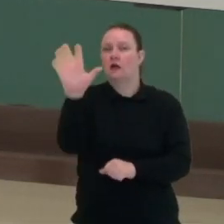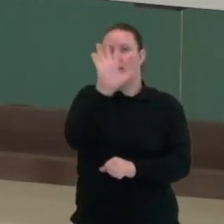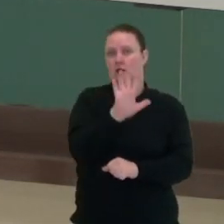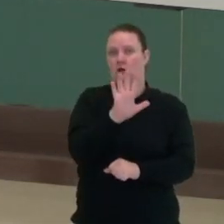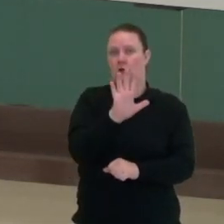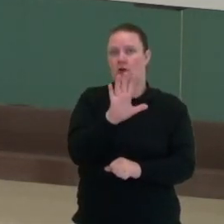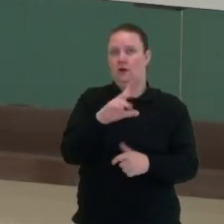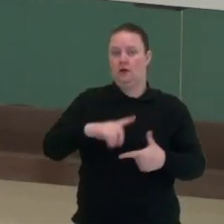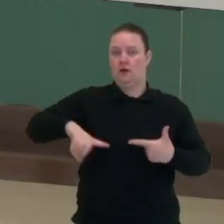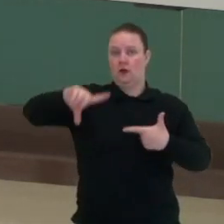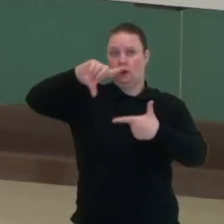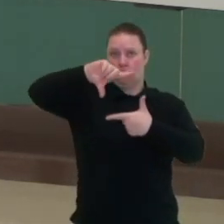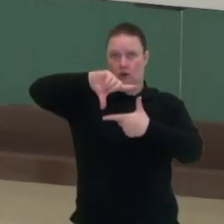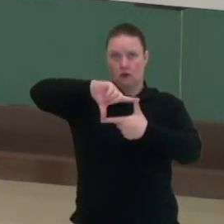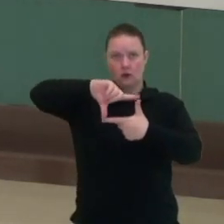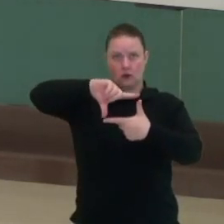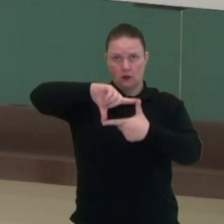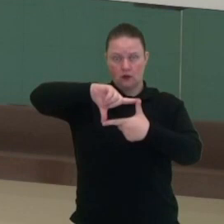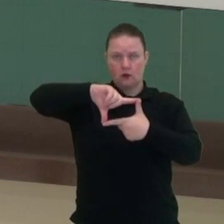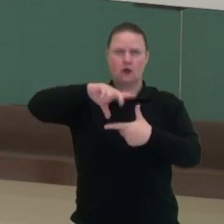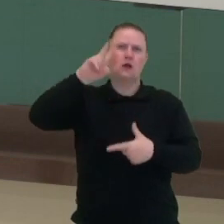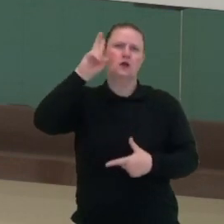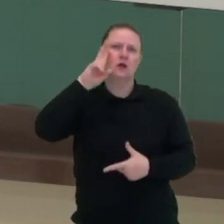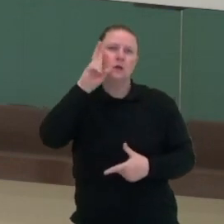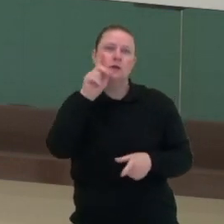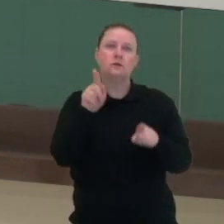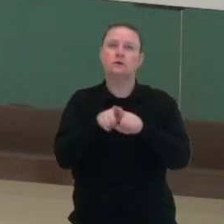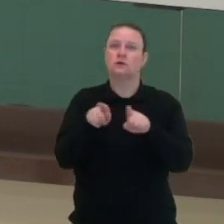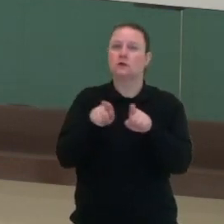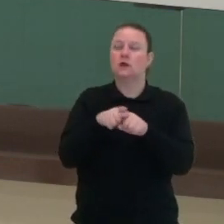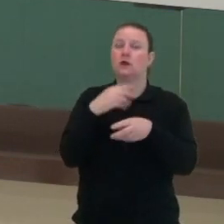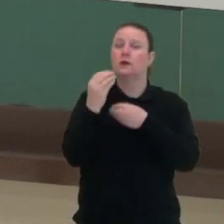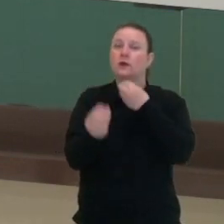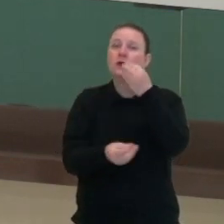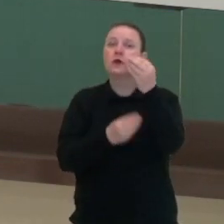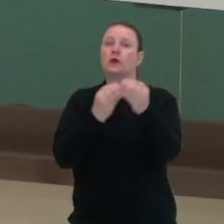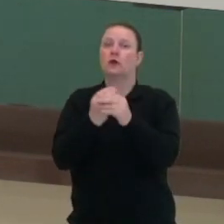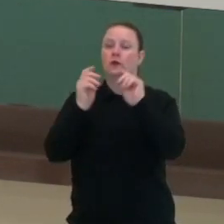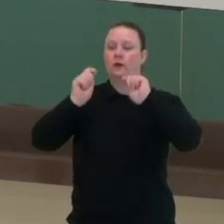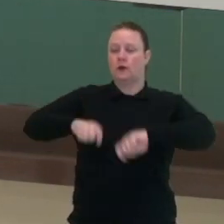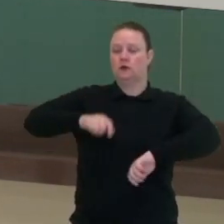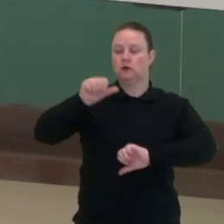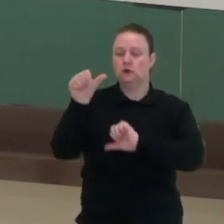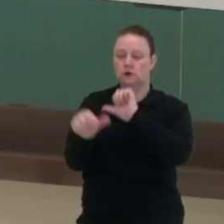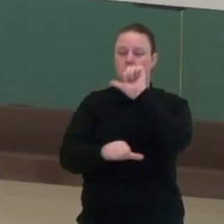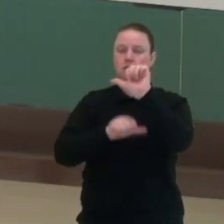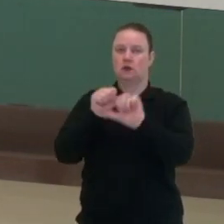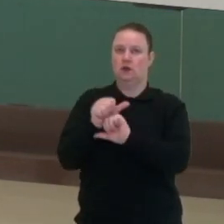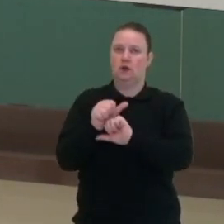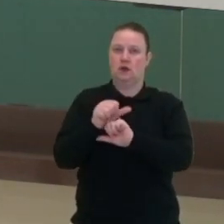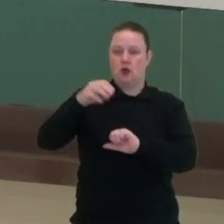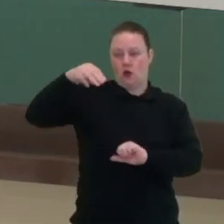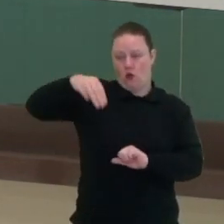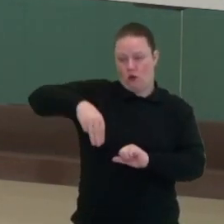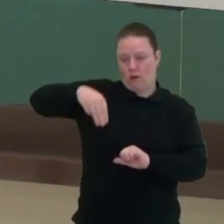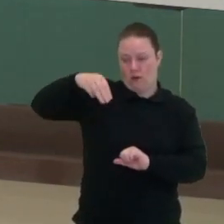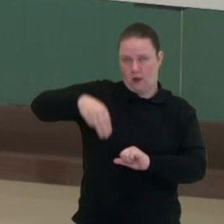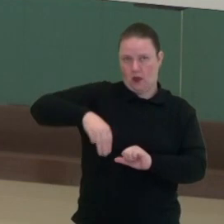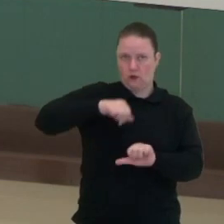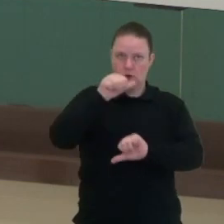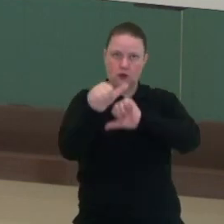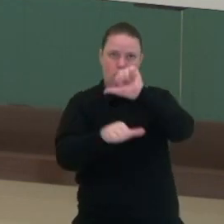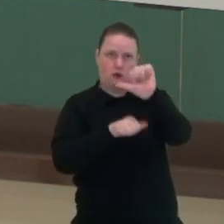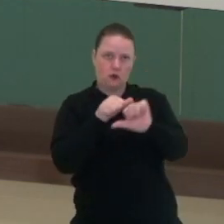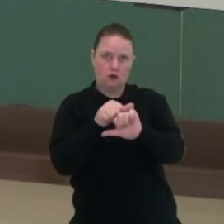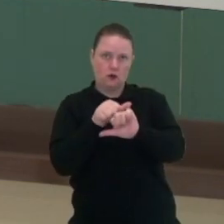superfície retangular? Lembra ainda como nós podemos transformar o metro em centímetros? Então